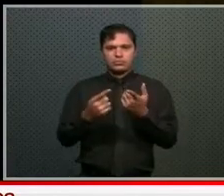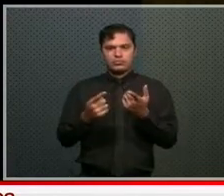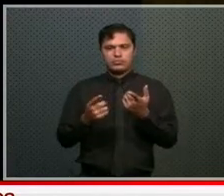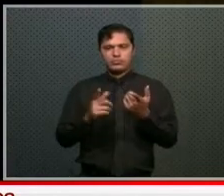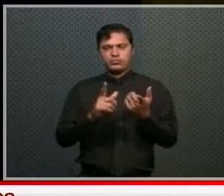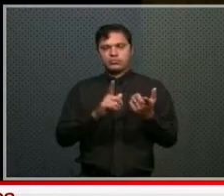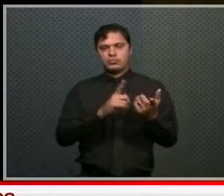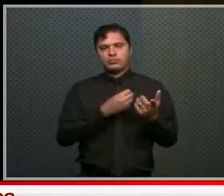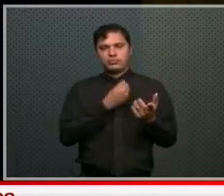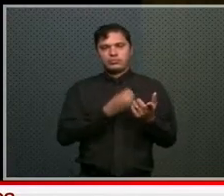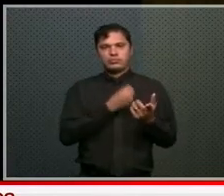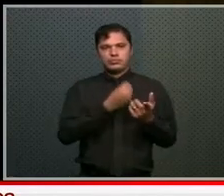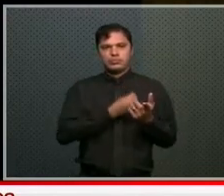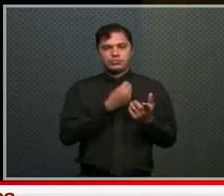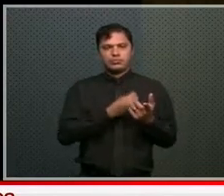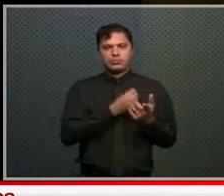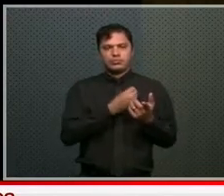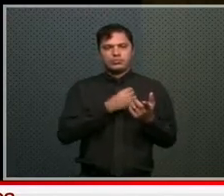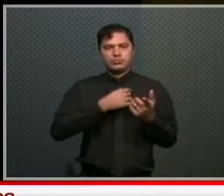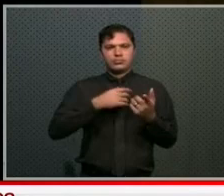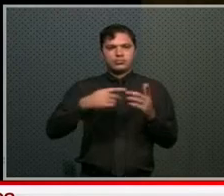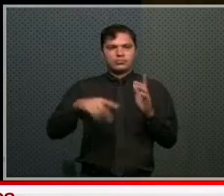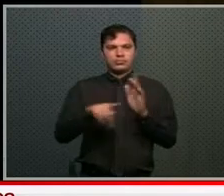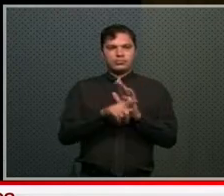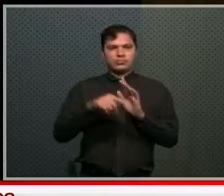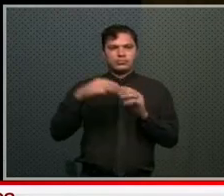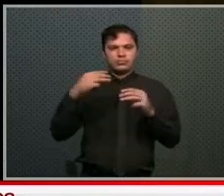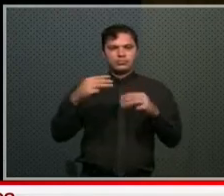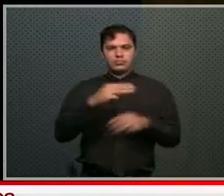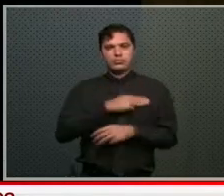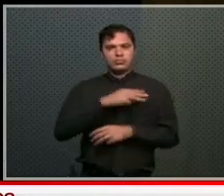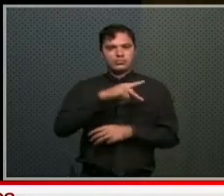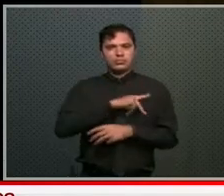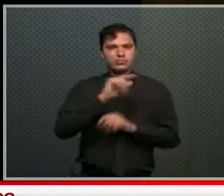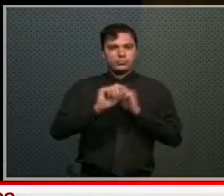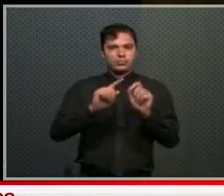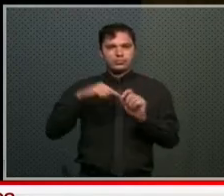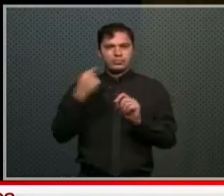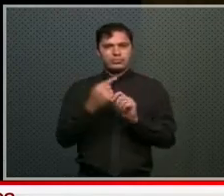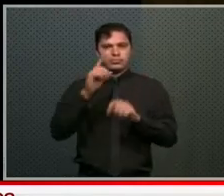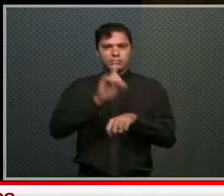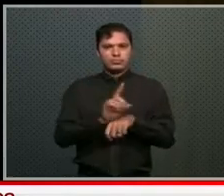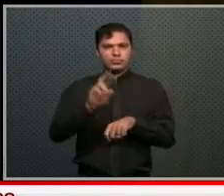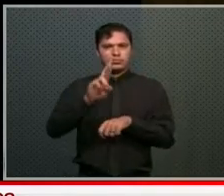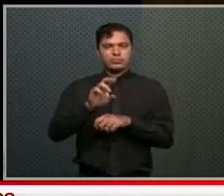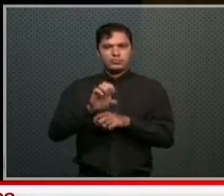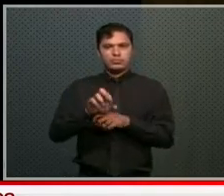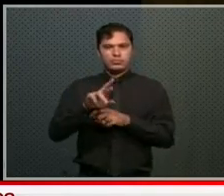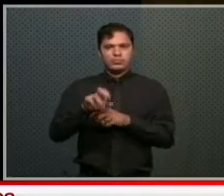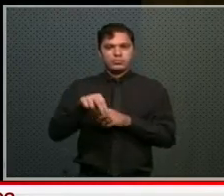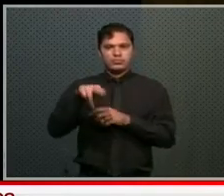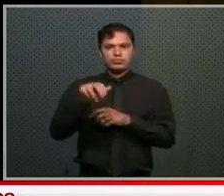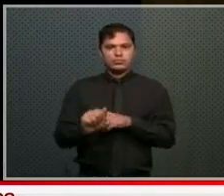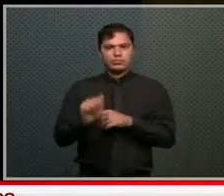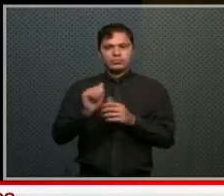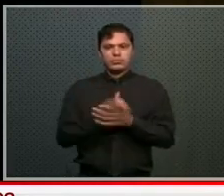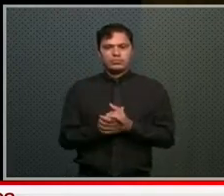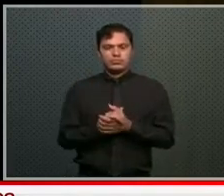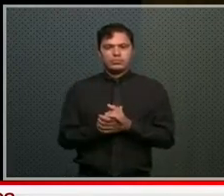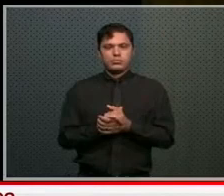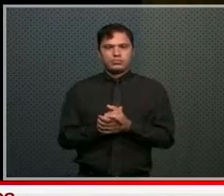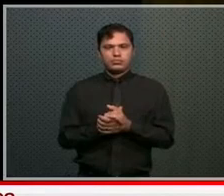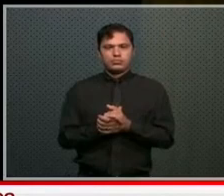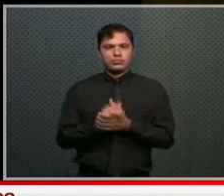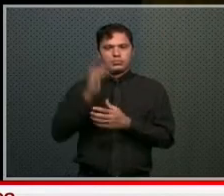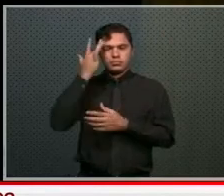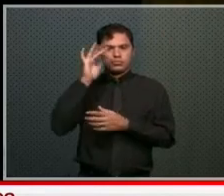promotora da vara agrária do Ministério Público a nossa querida a doutora herena não sei se o senhor sabe Deputado